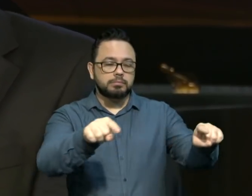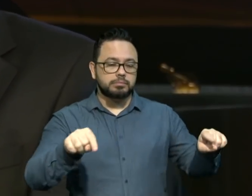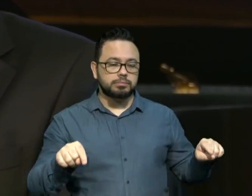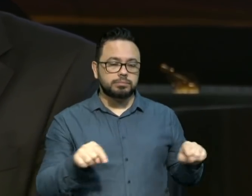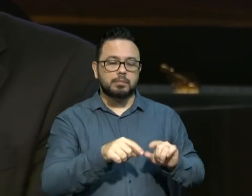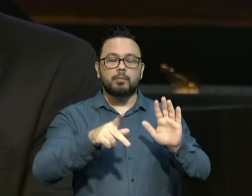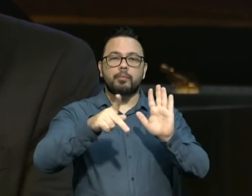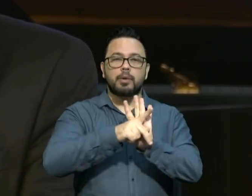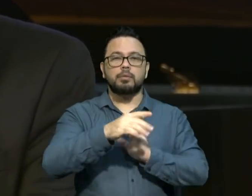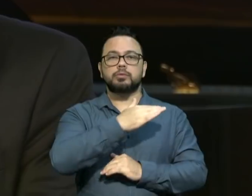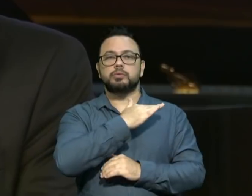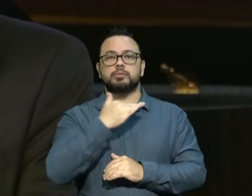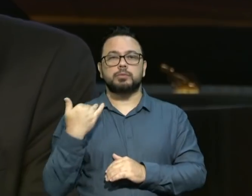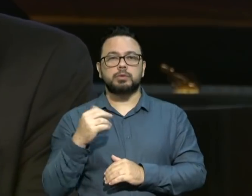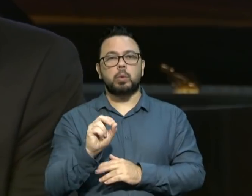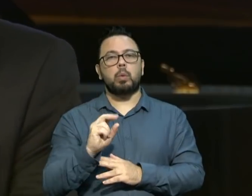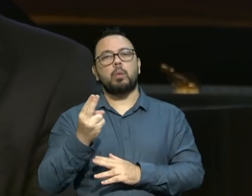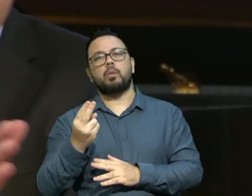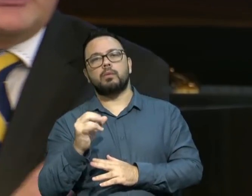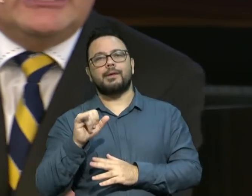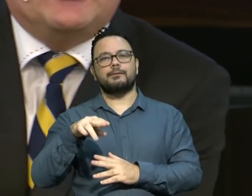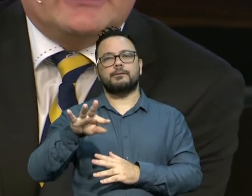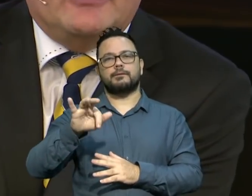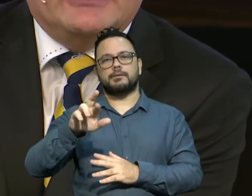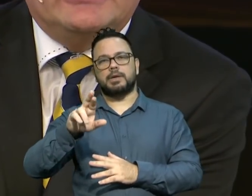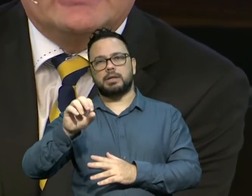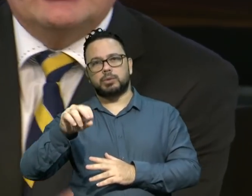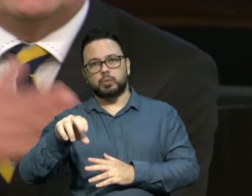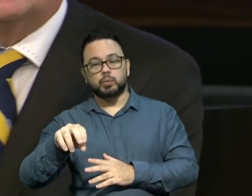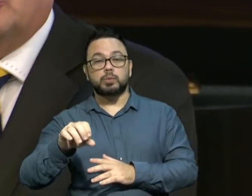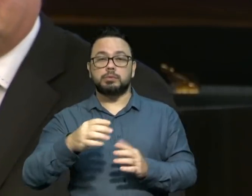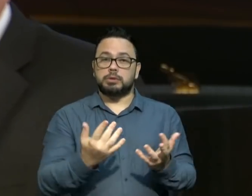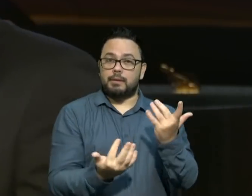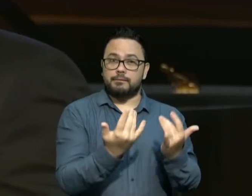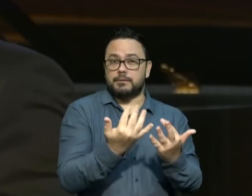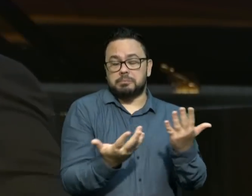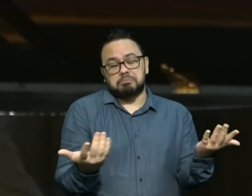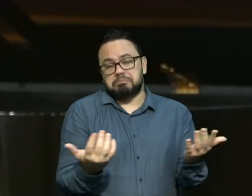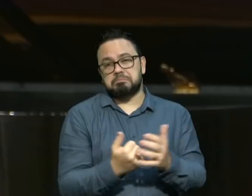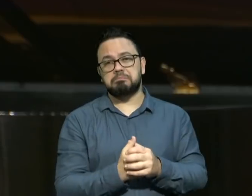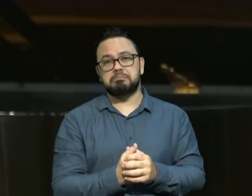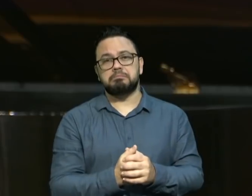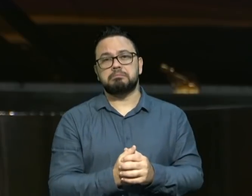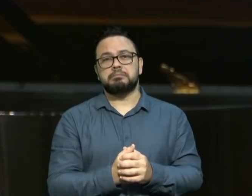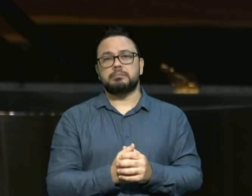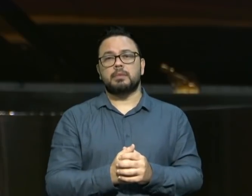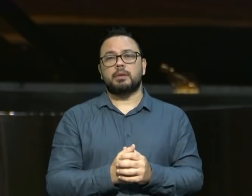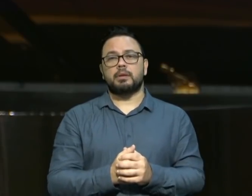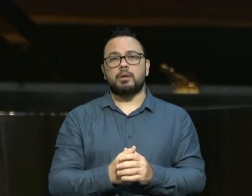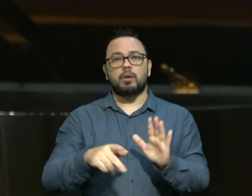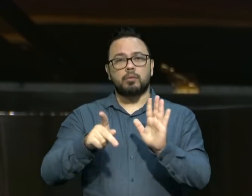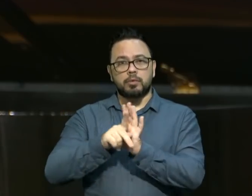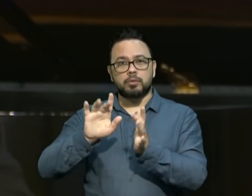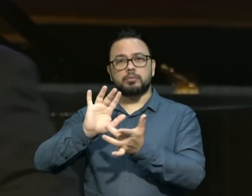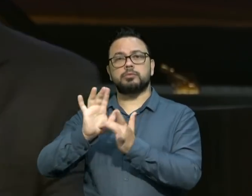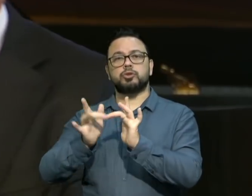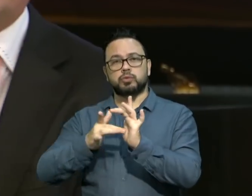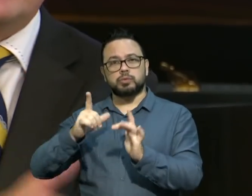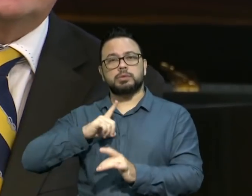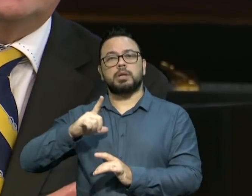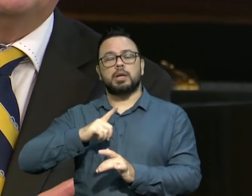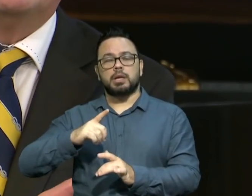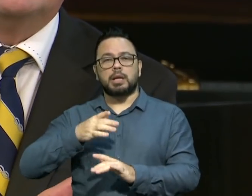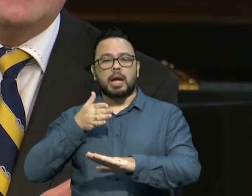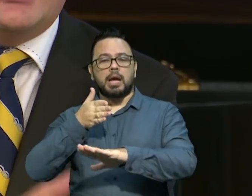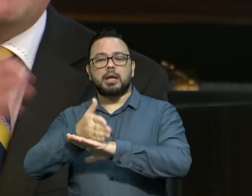dos Mortos ou inferno que a mesma coisa por isso que lá em Apocalipse a Bíblia diz Jesus tem as chaves da Morte e do inferno que é